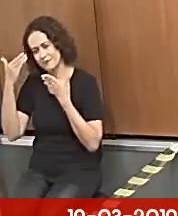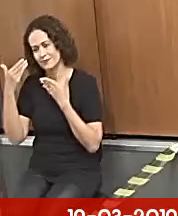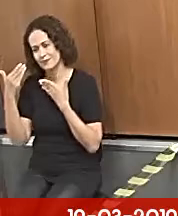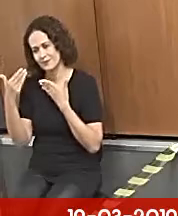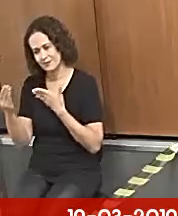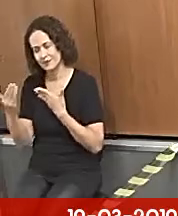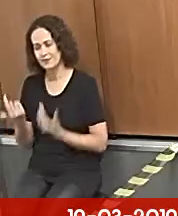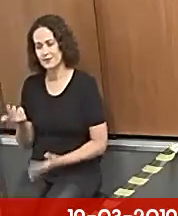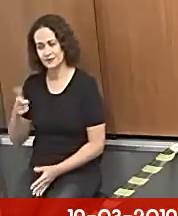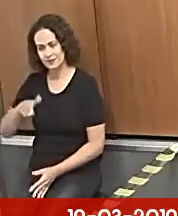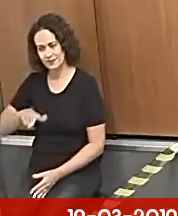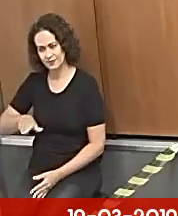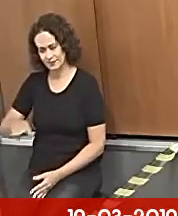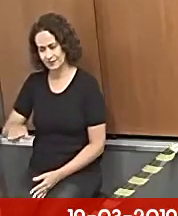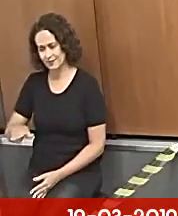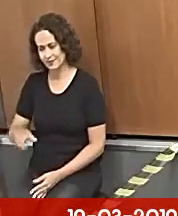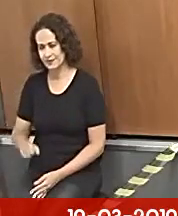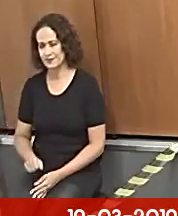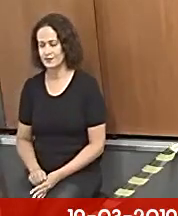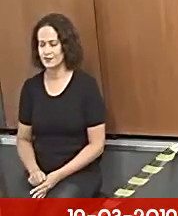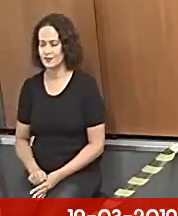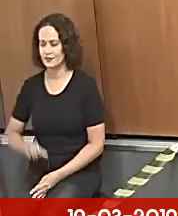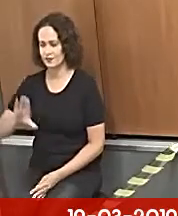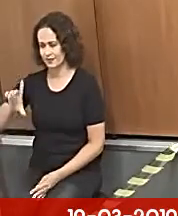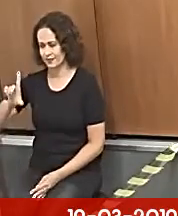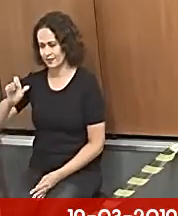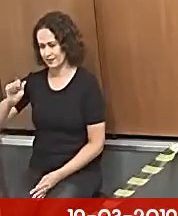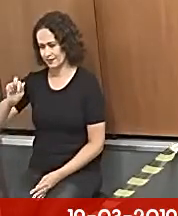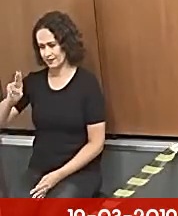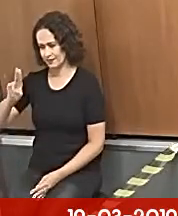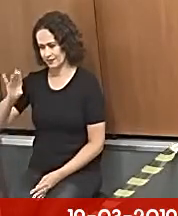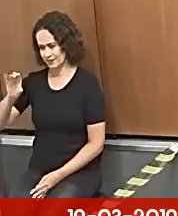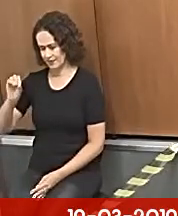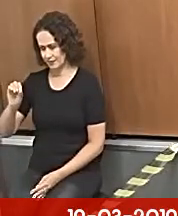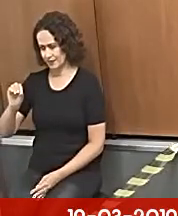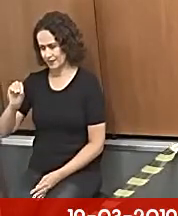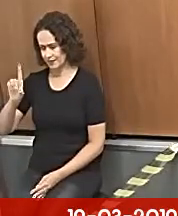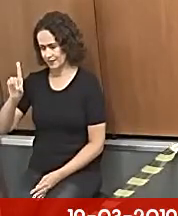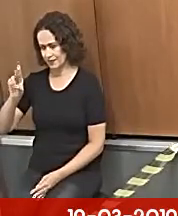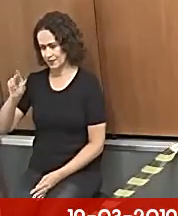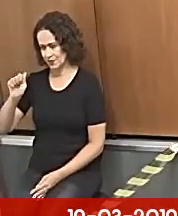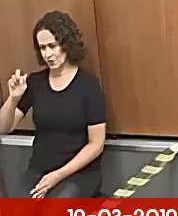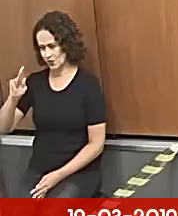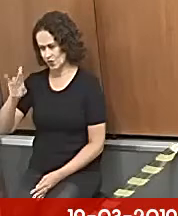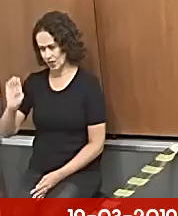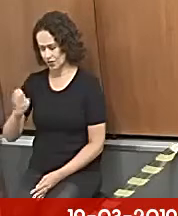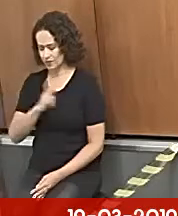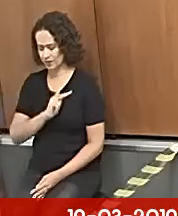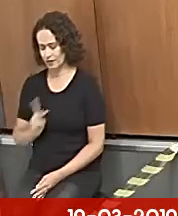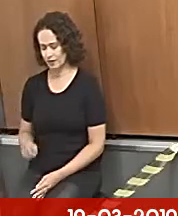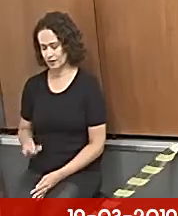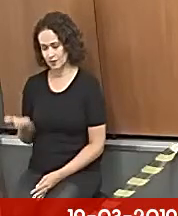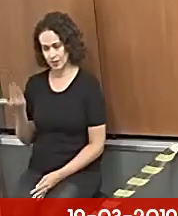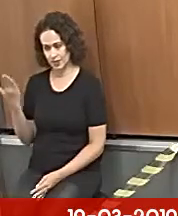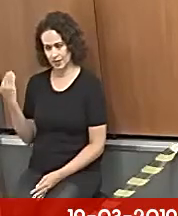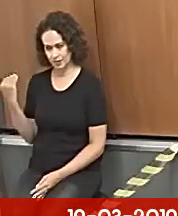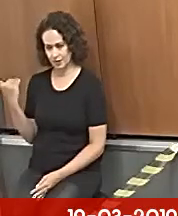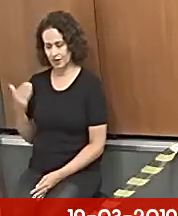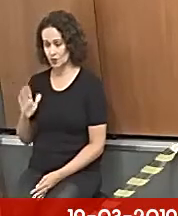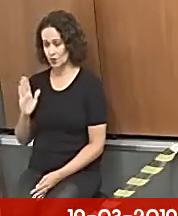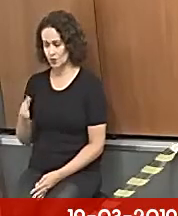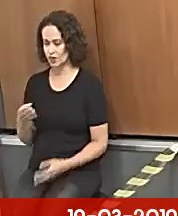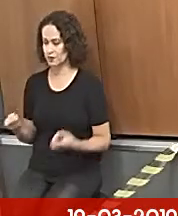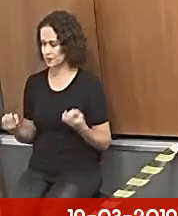uma vez a enquanto duarte e quando a presidência na gestão passada nós até falei pra ele nós tivemos